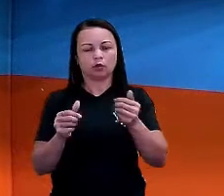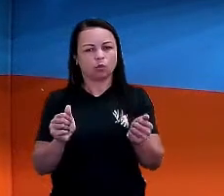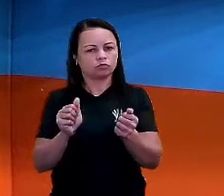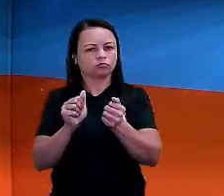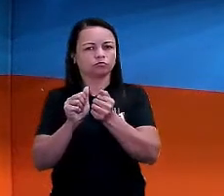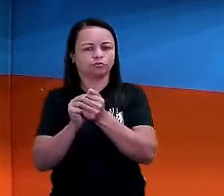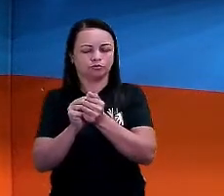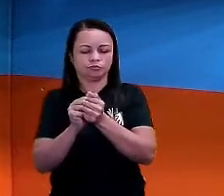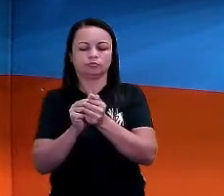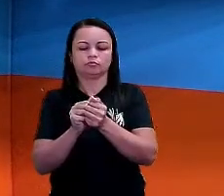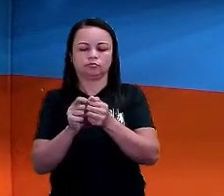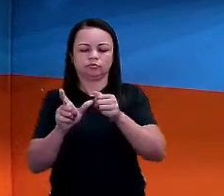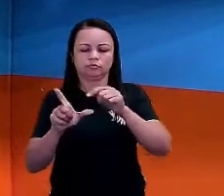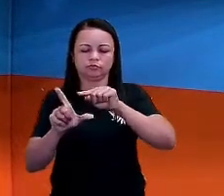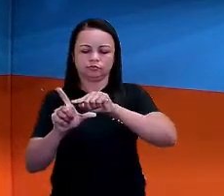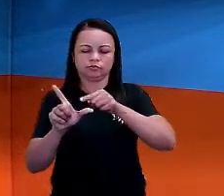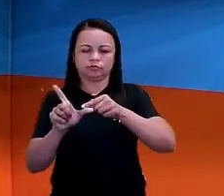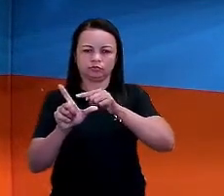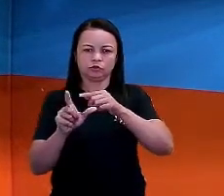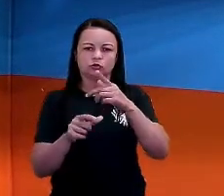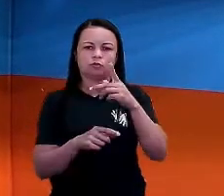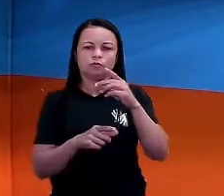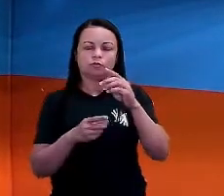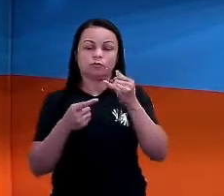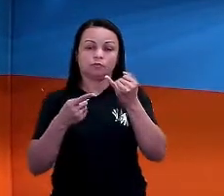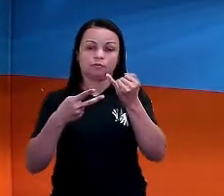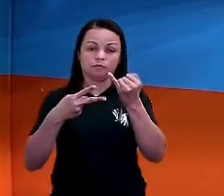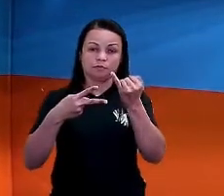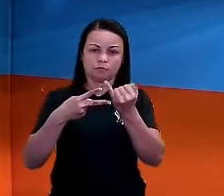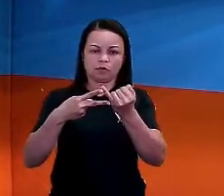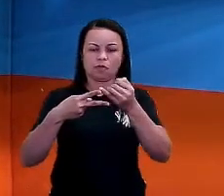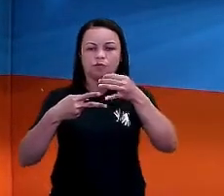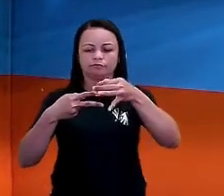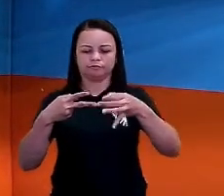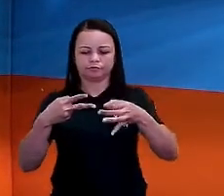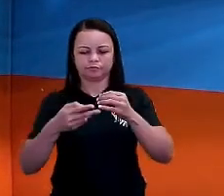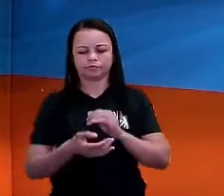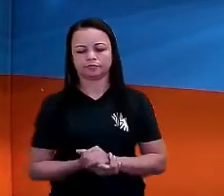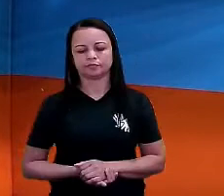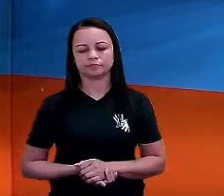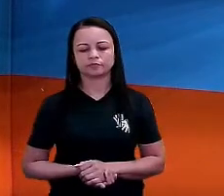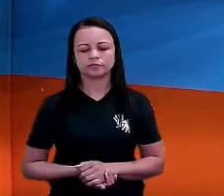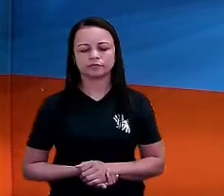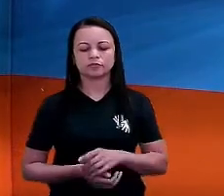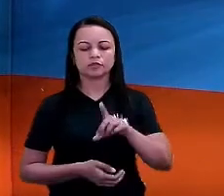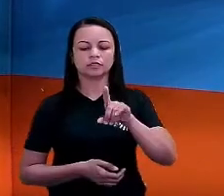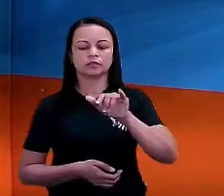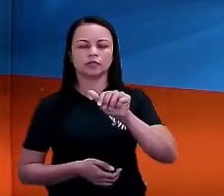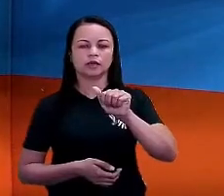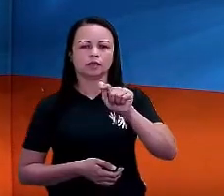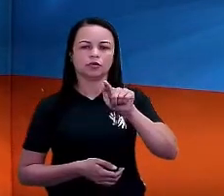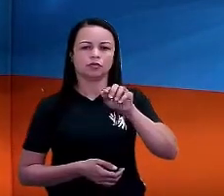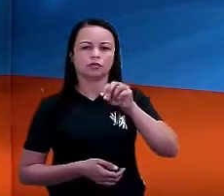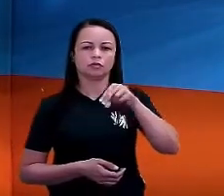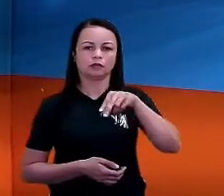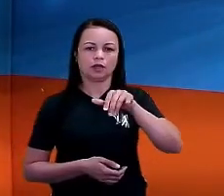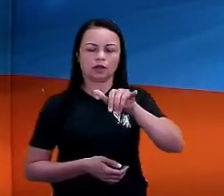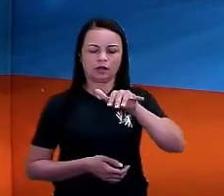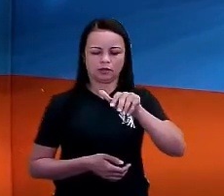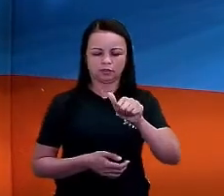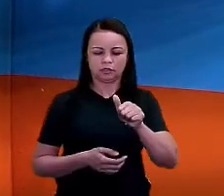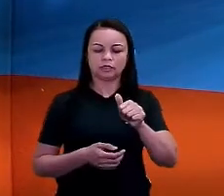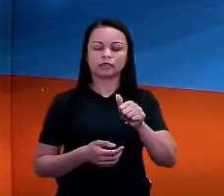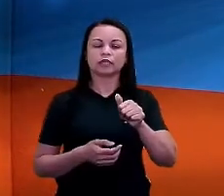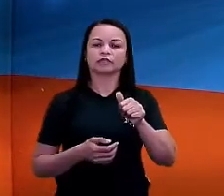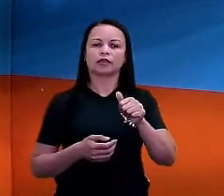conjuntamente com o lado de do polígono, tá? E a diagonal, ou seja, as diagonais, são segmentos de reta que fazem a ligação de